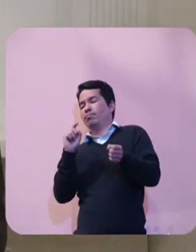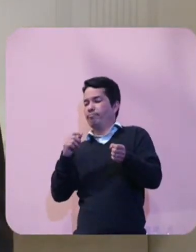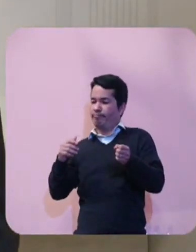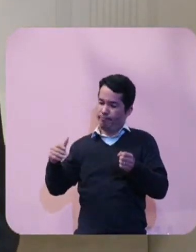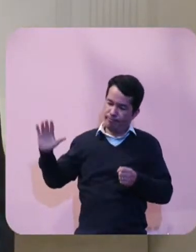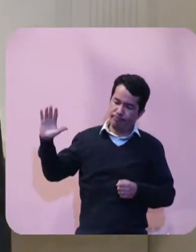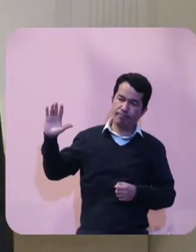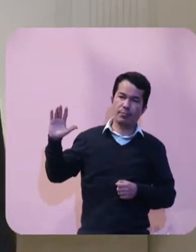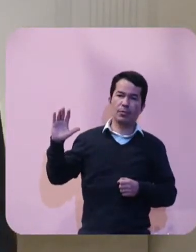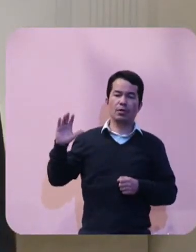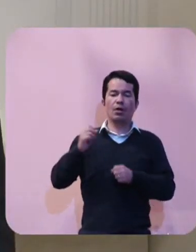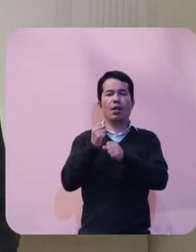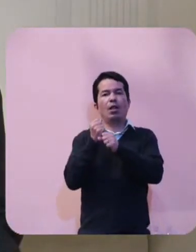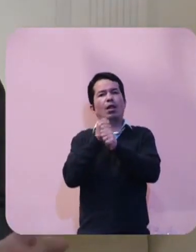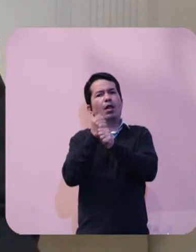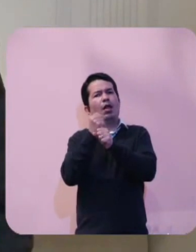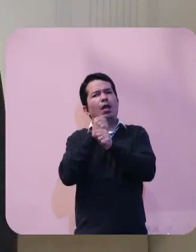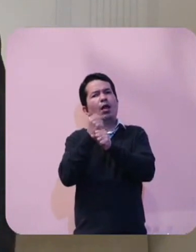se passaram